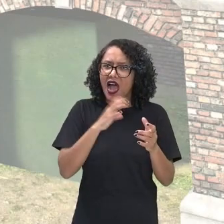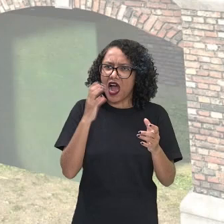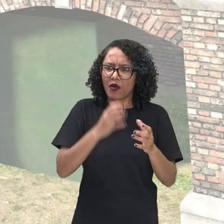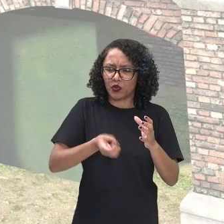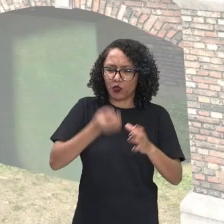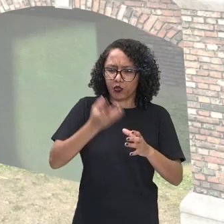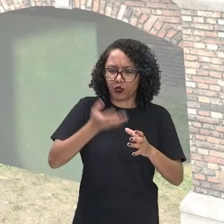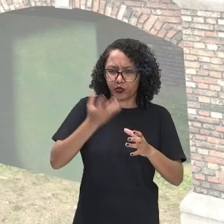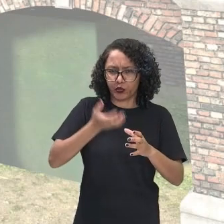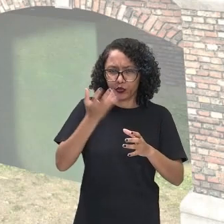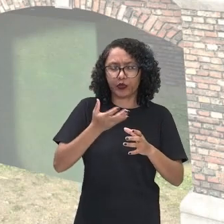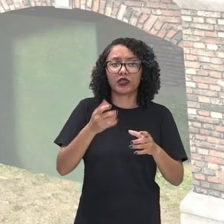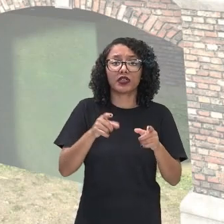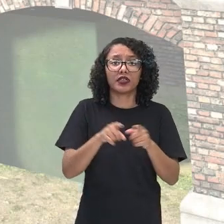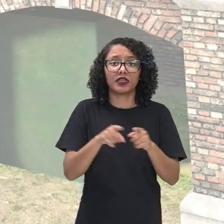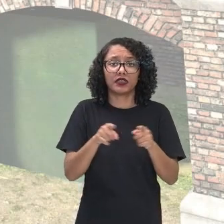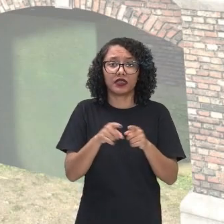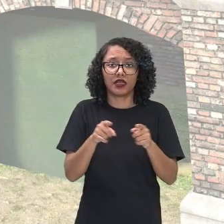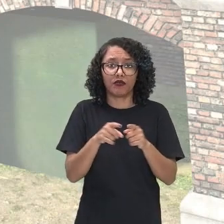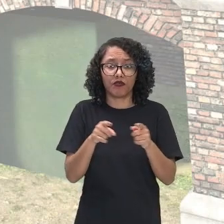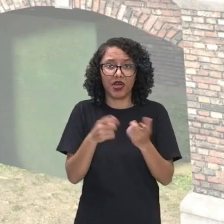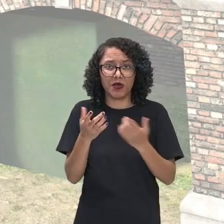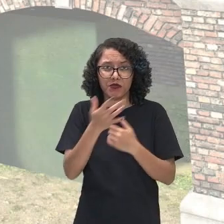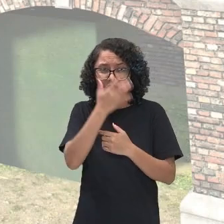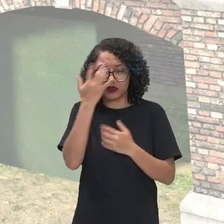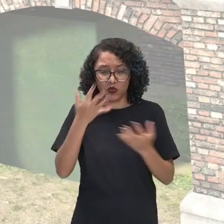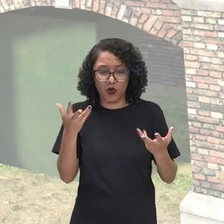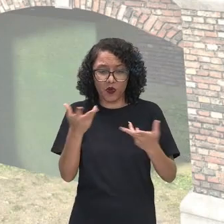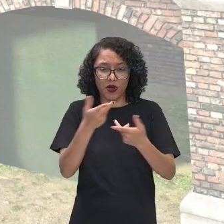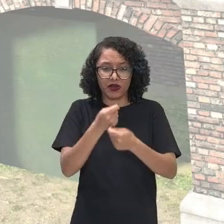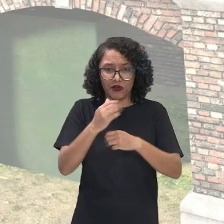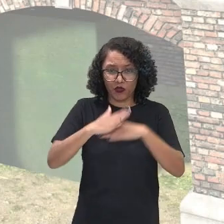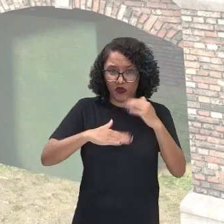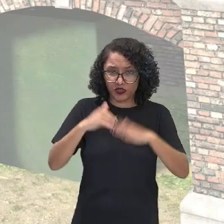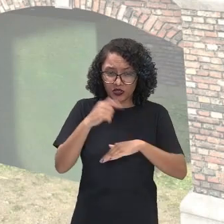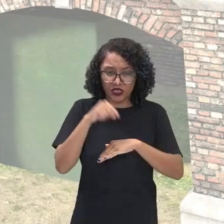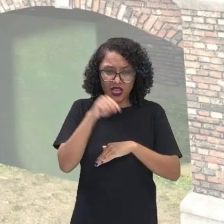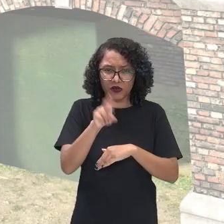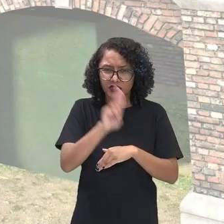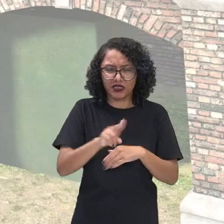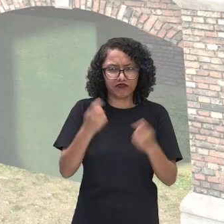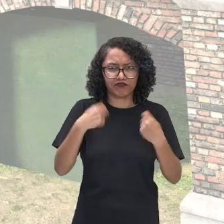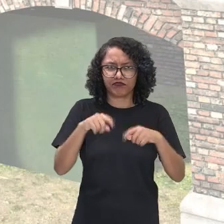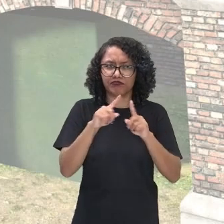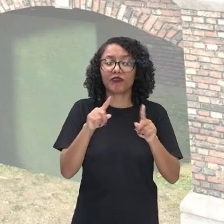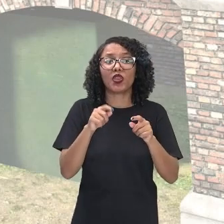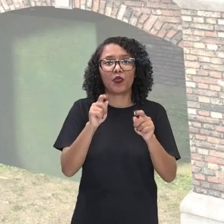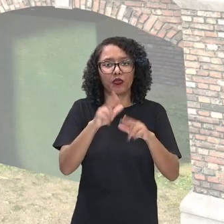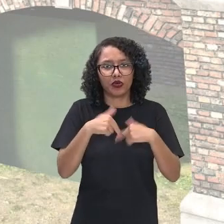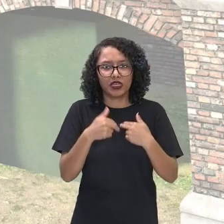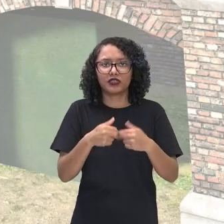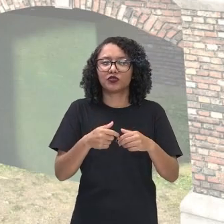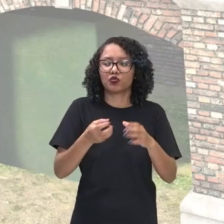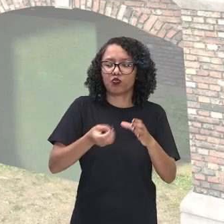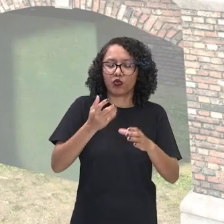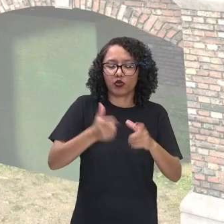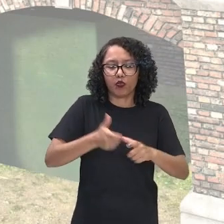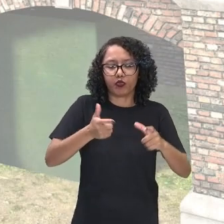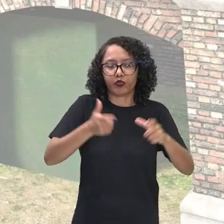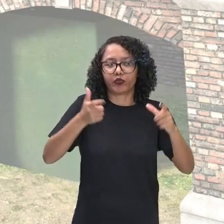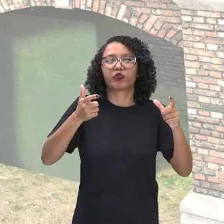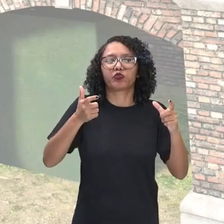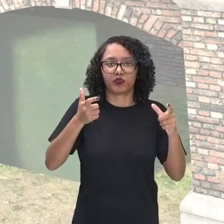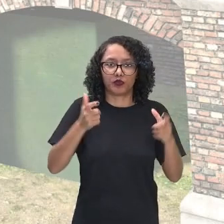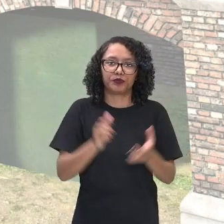a necessidade de mão de obra qualificada, possibilitando a produção em larga escala. E, por